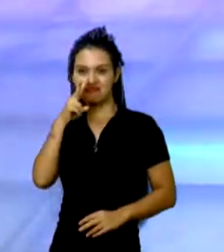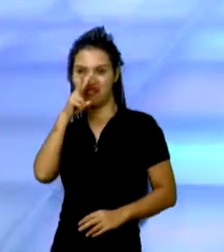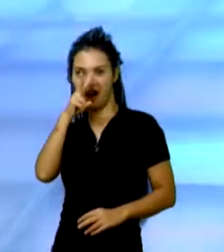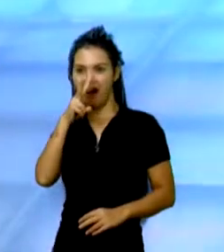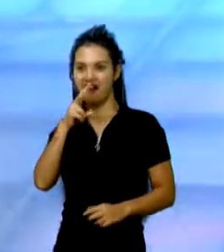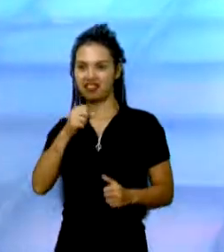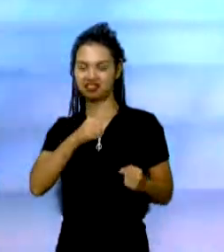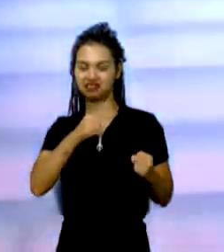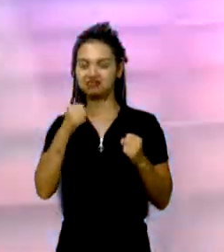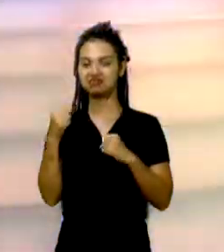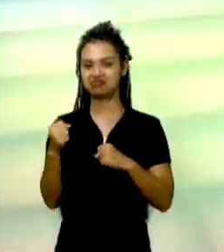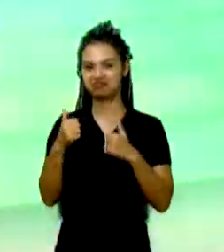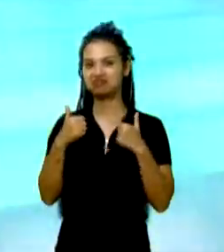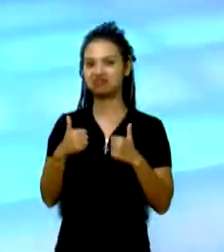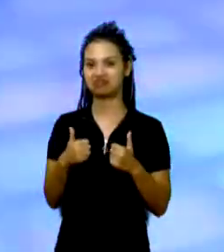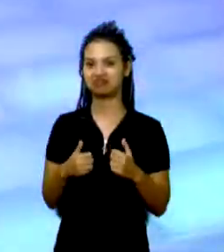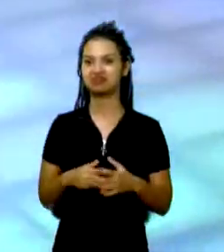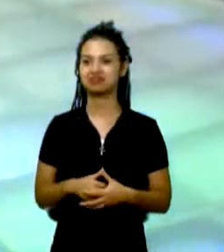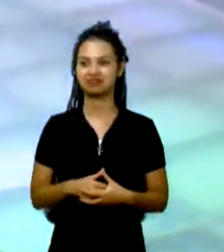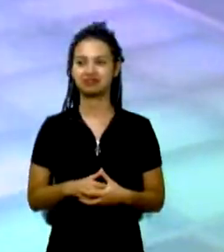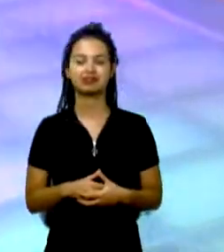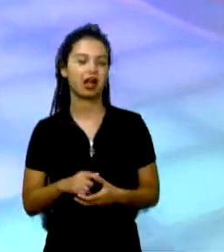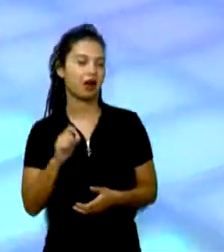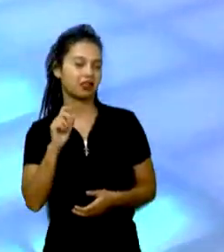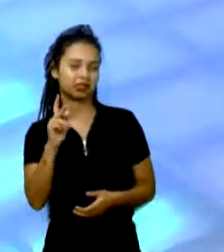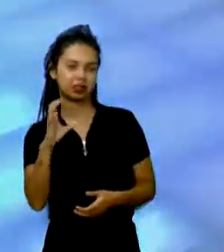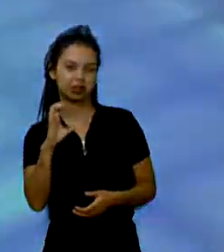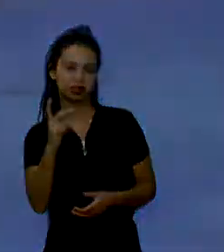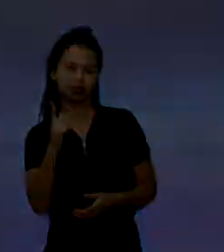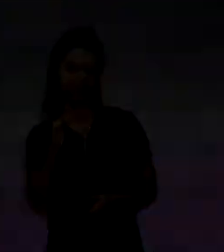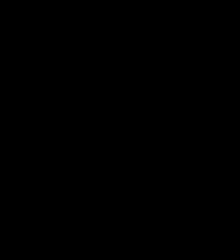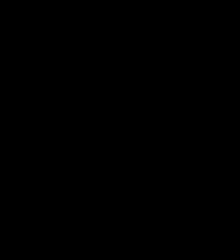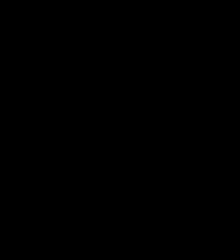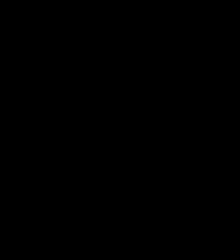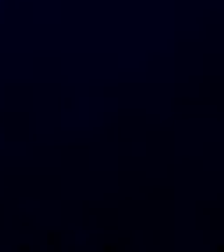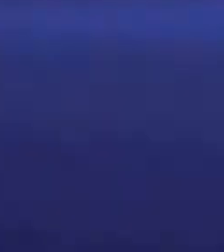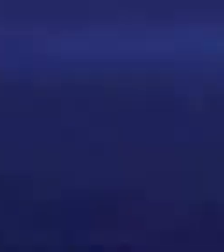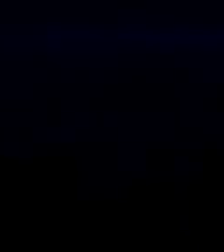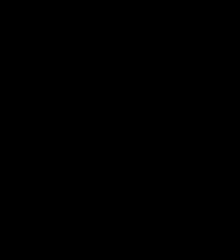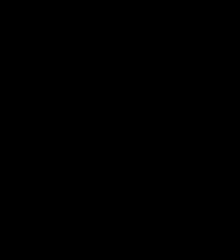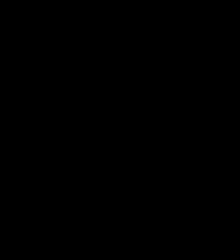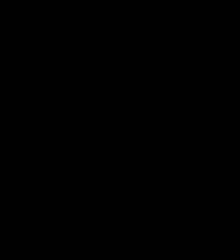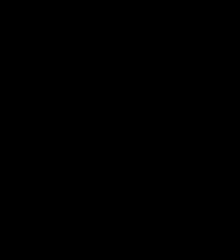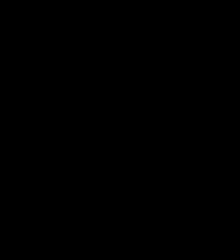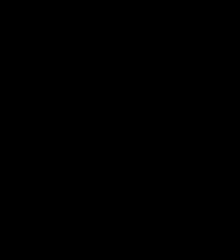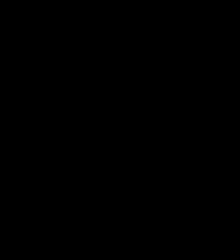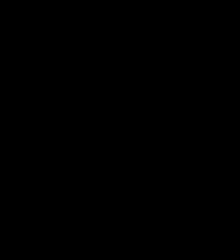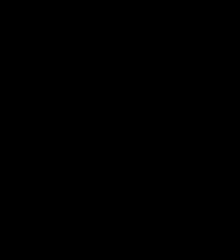isso? Que é isso se eu estiver tá babando?